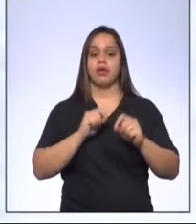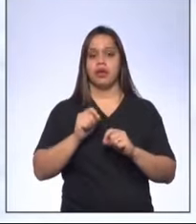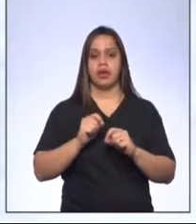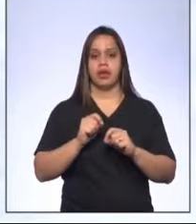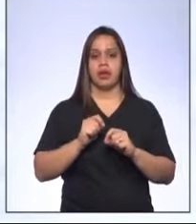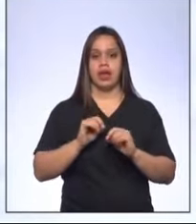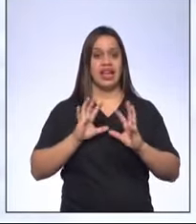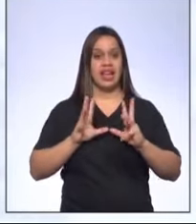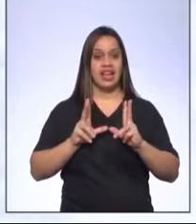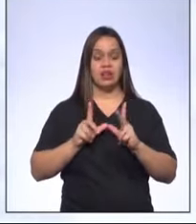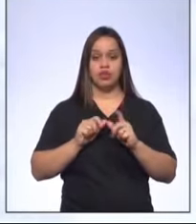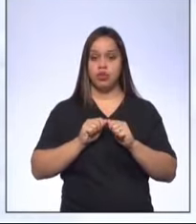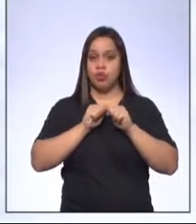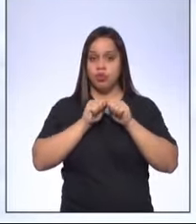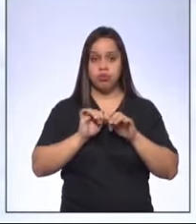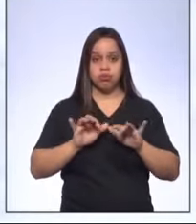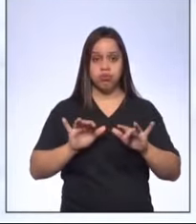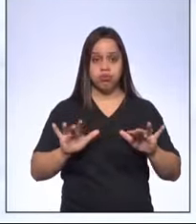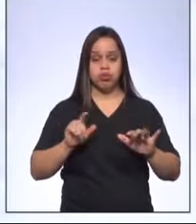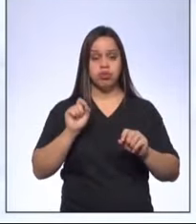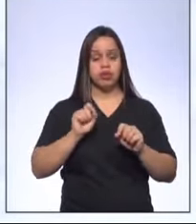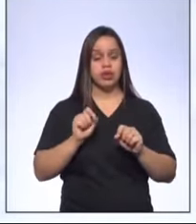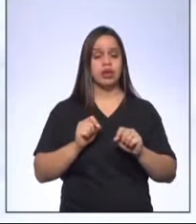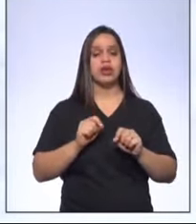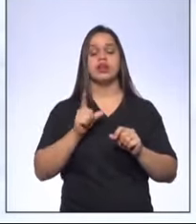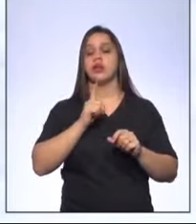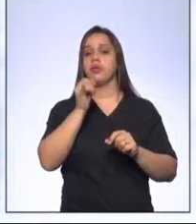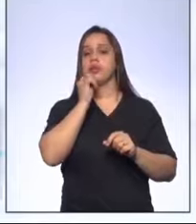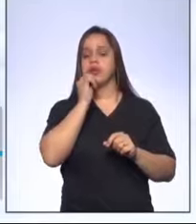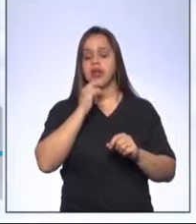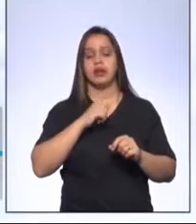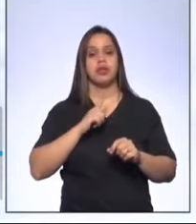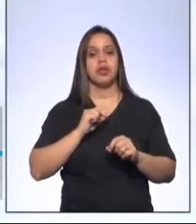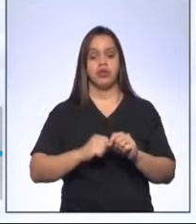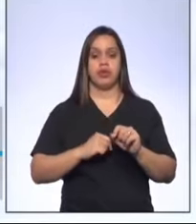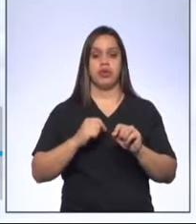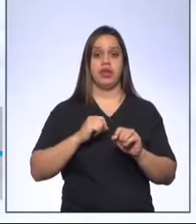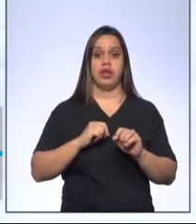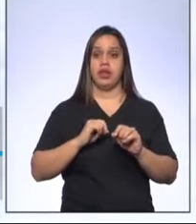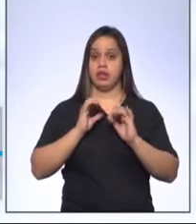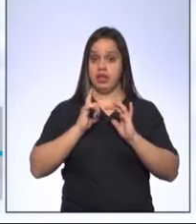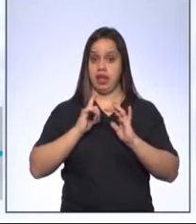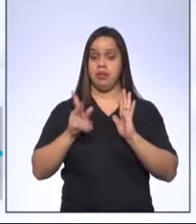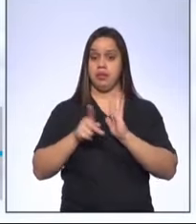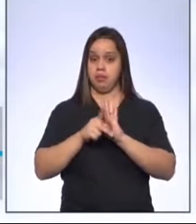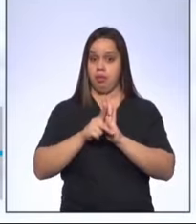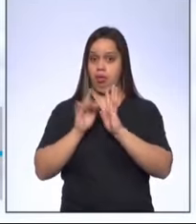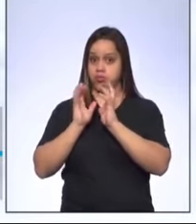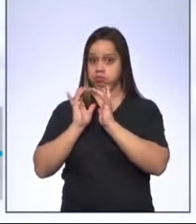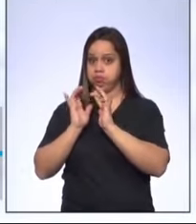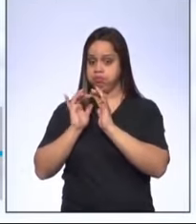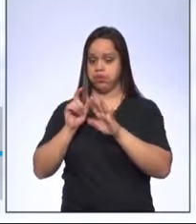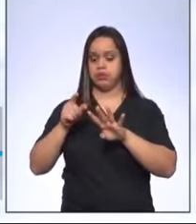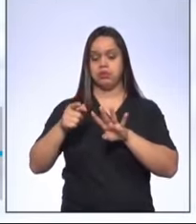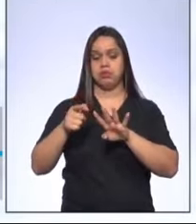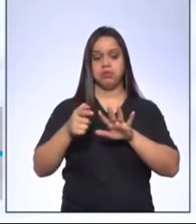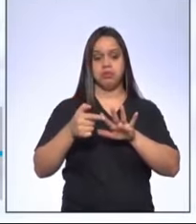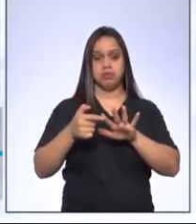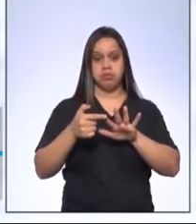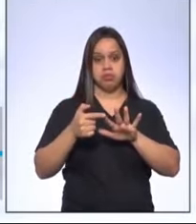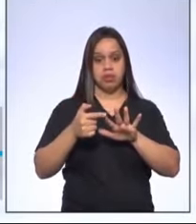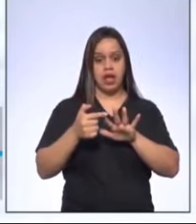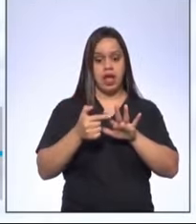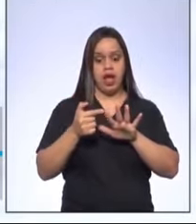até a ponta do dedo. Tá? Então eu tenho aqui na ponta do meu dedo, eu tenho um neurônio aqui. Tem neurônio aqui, não pensa que é só no